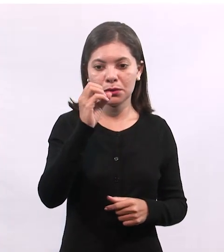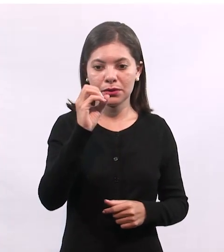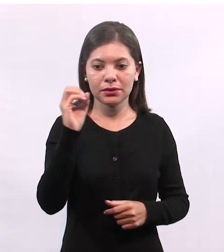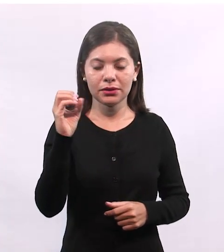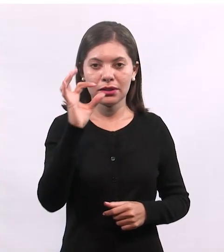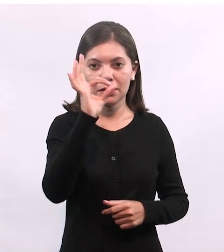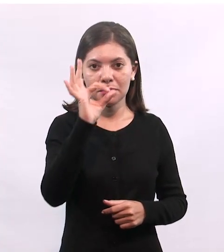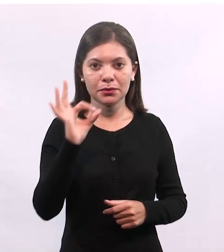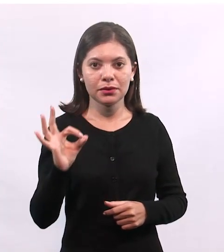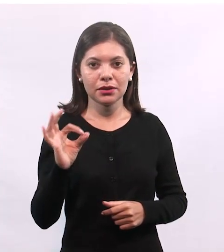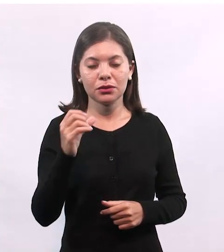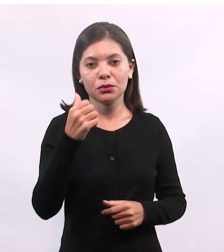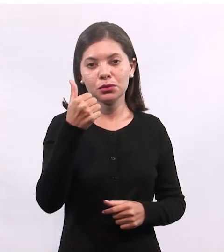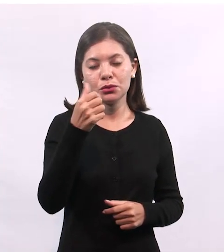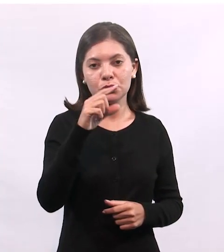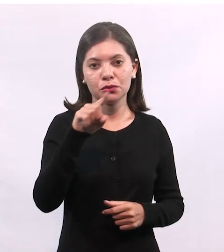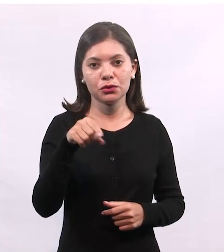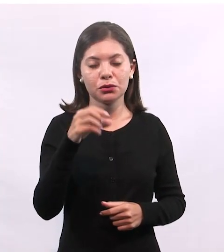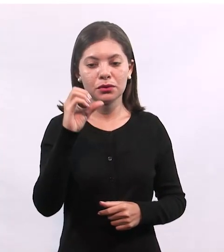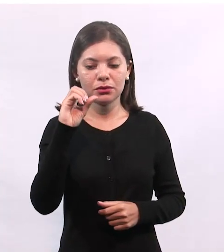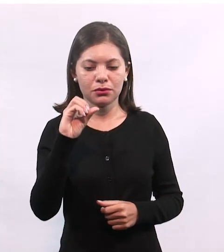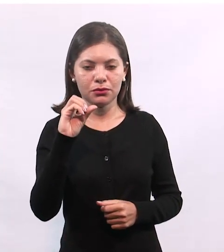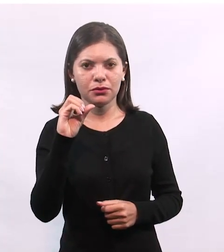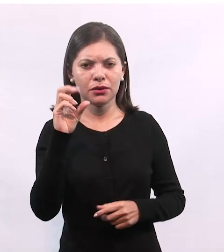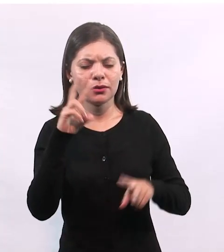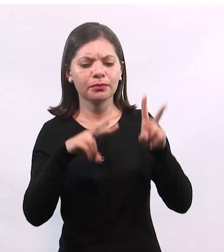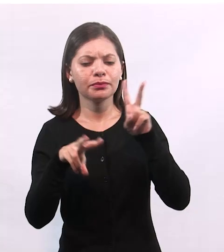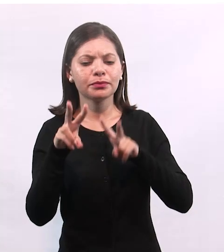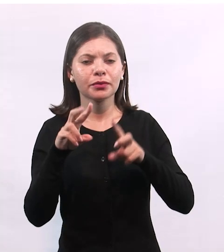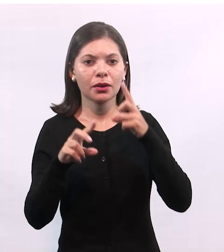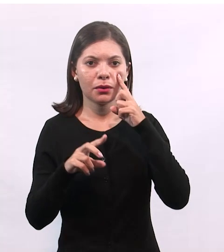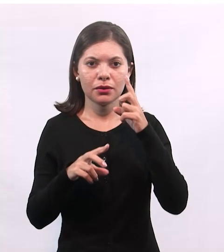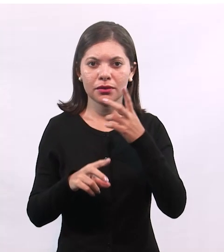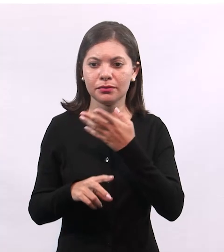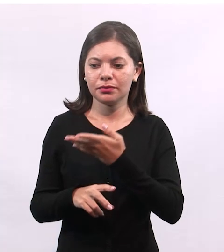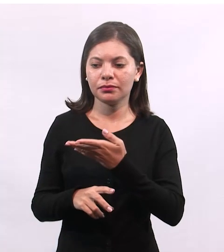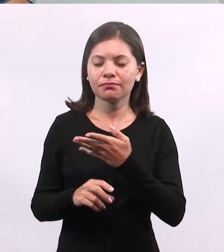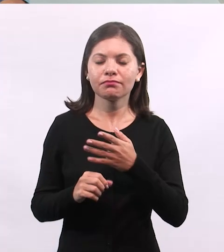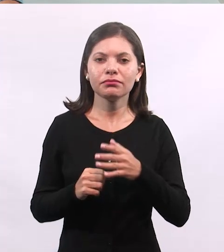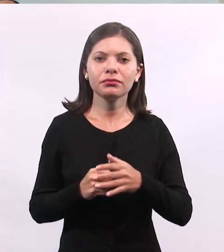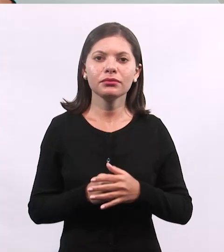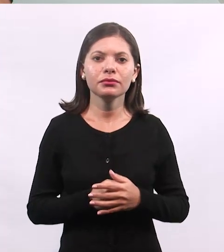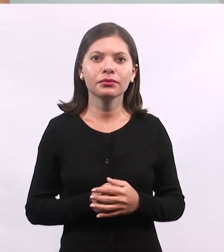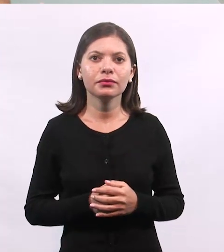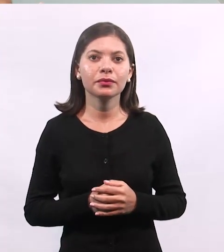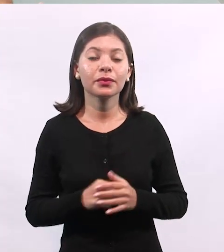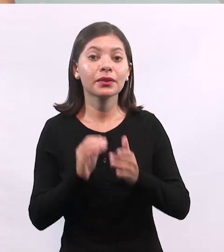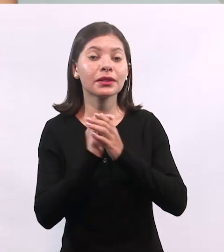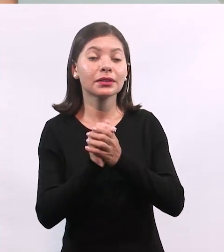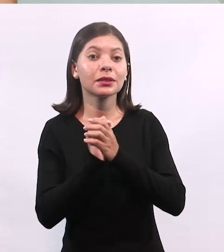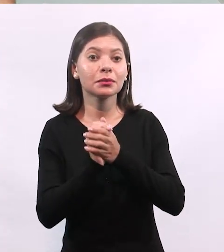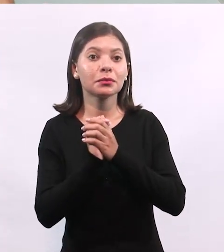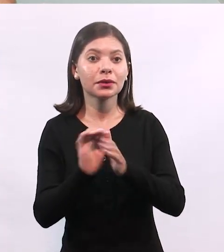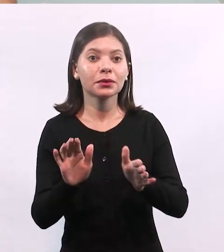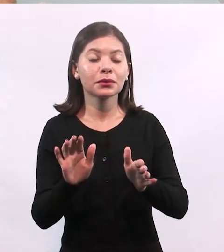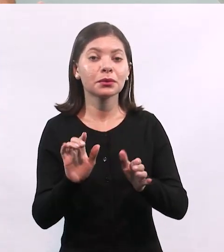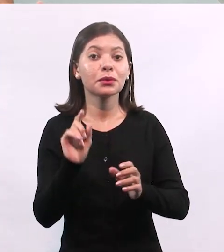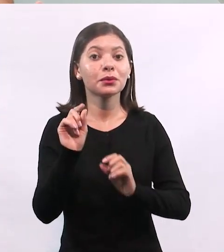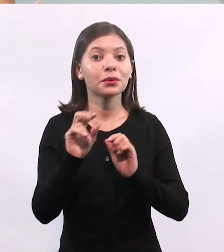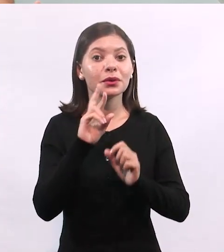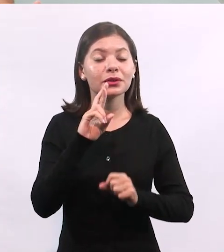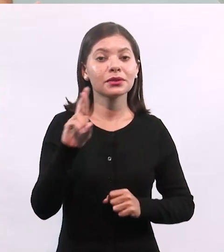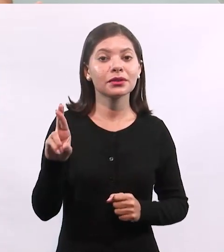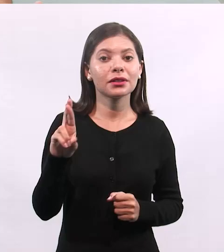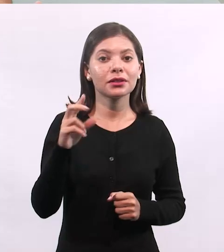1,9 então é fácil de observar olha no lançamento de um dado saiu o número 6 é de 16